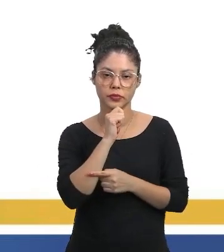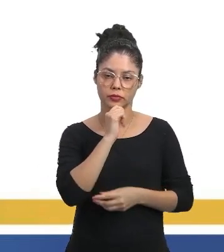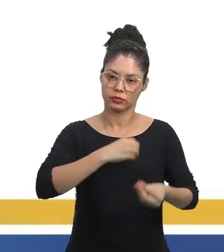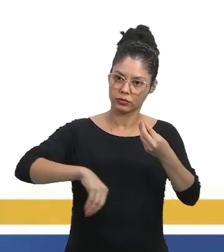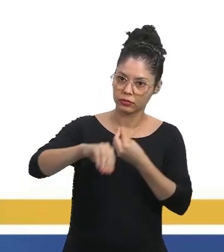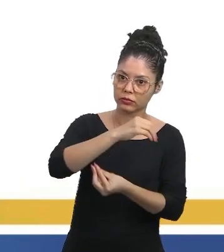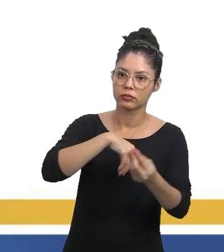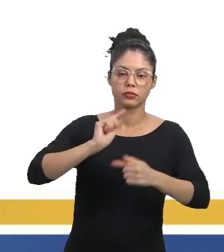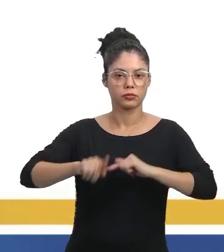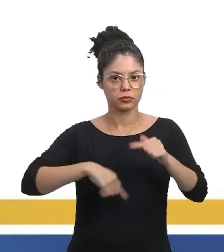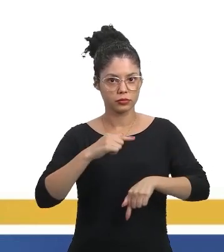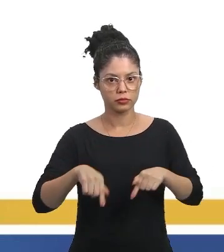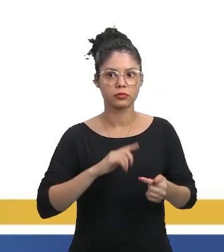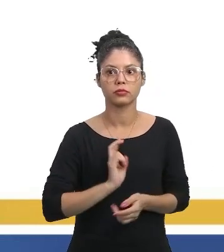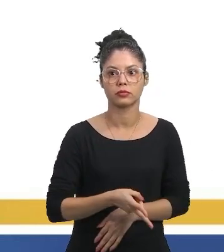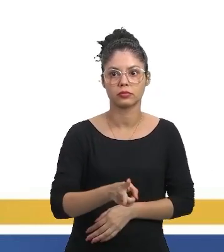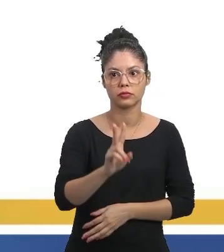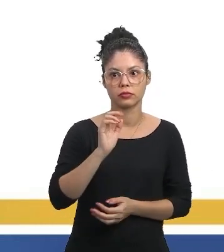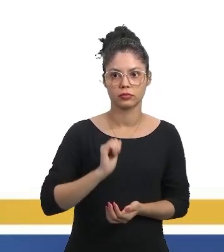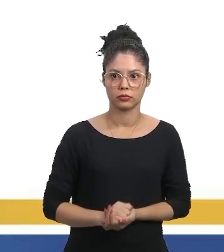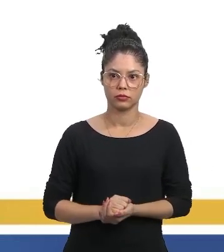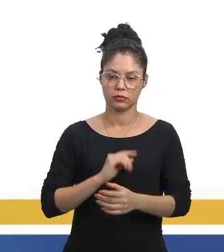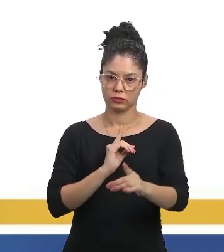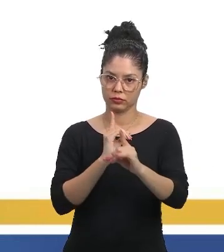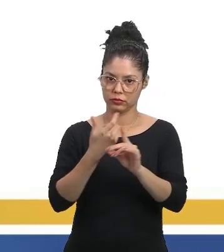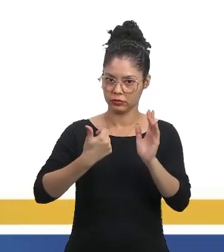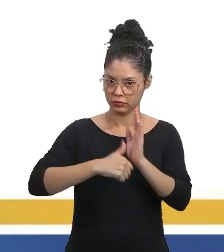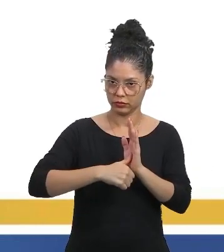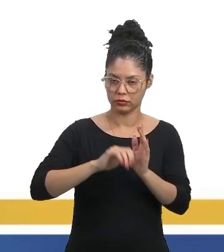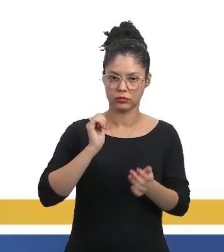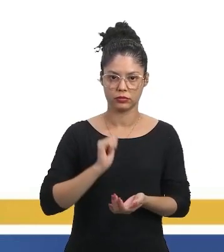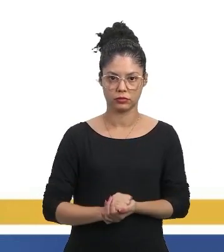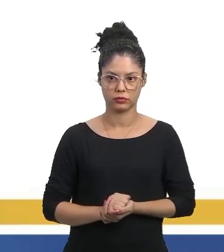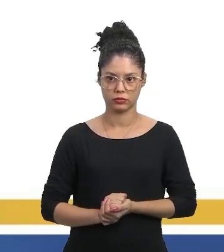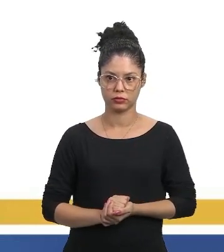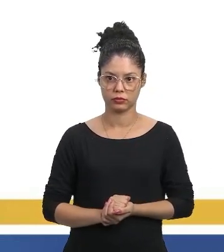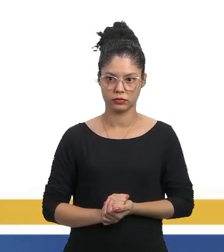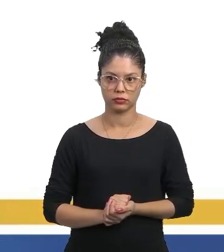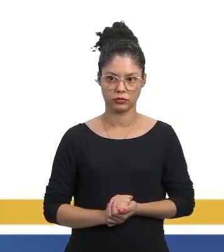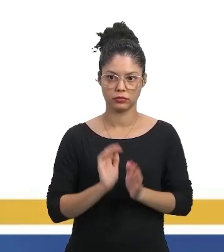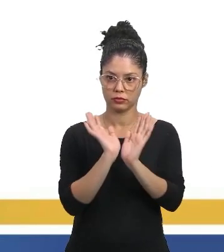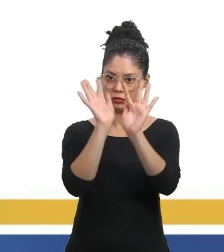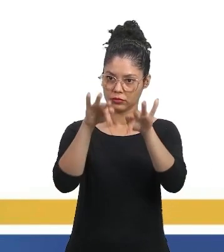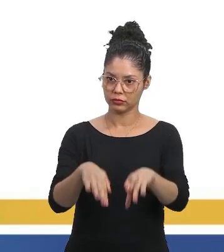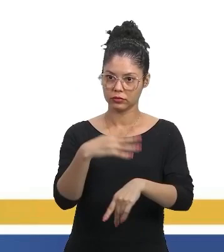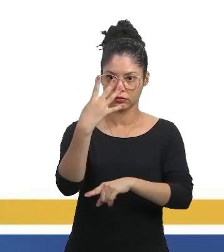nas reações químicas mantêm suas identidades. E por